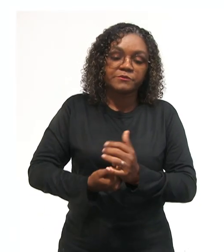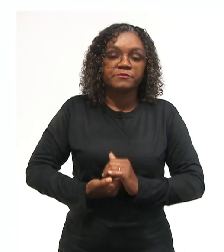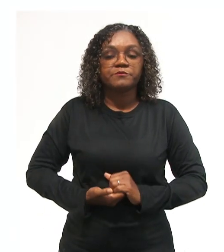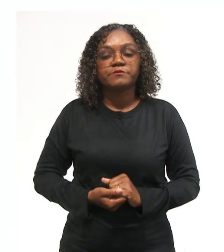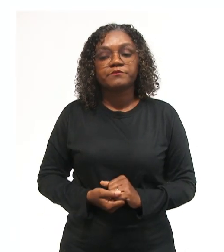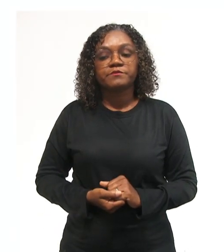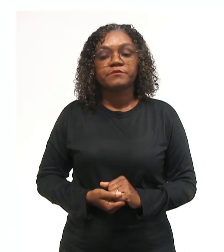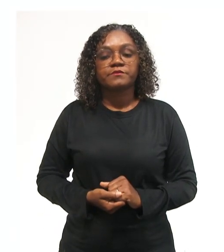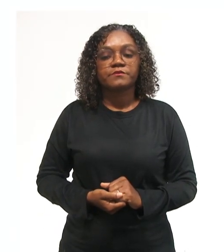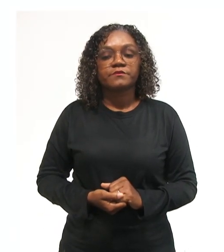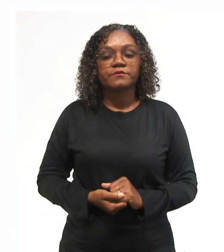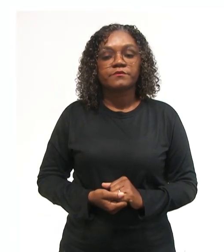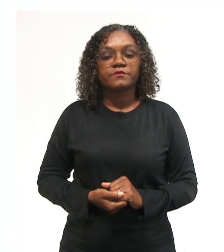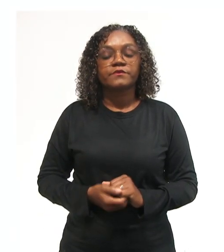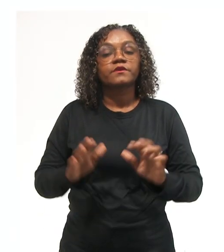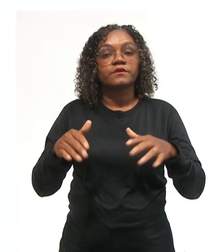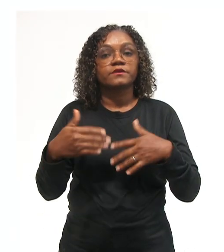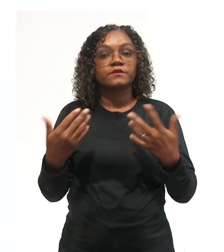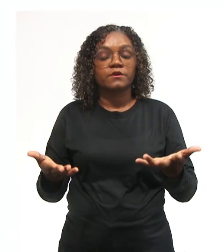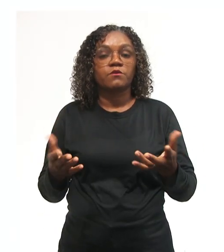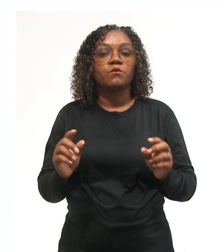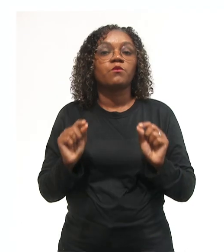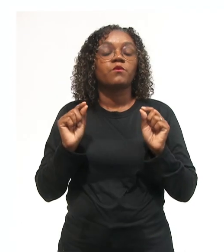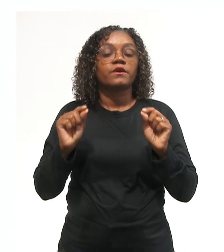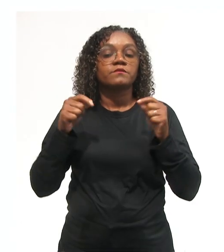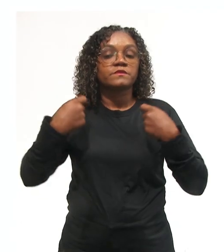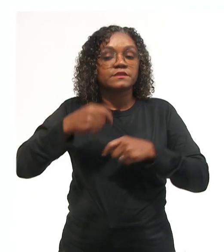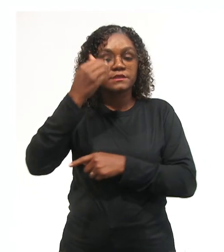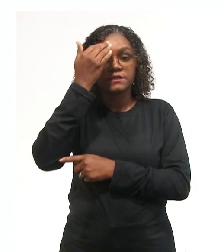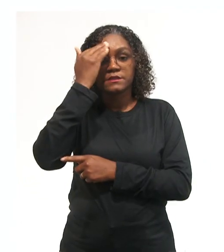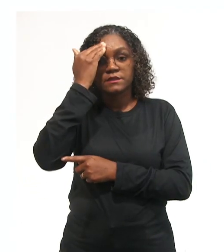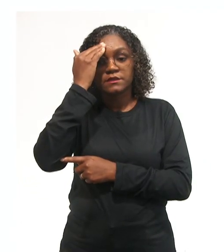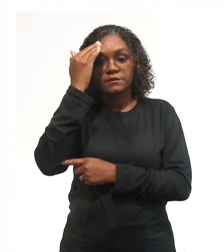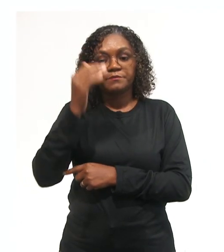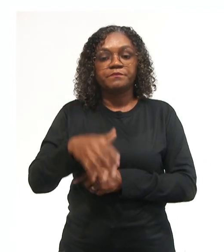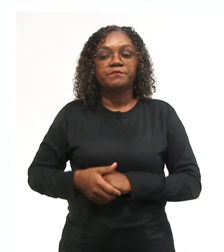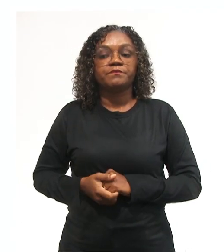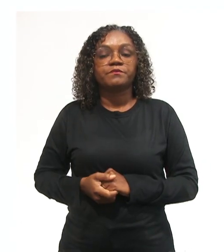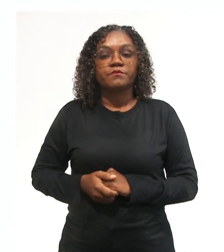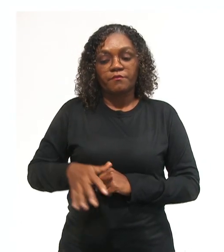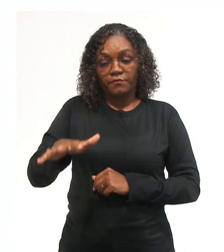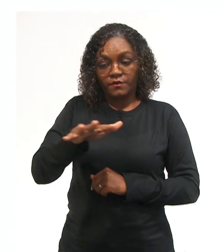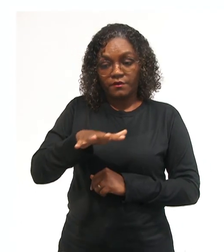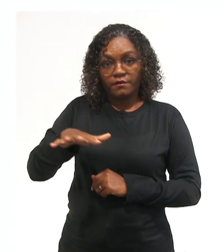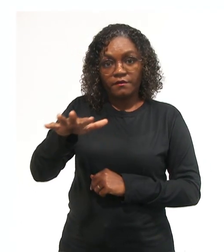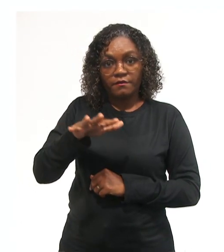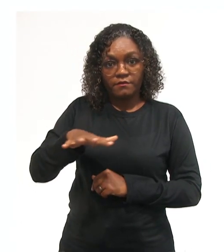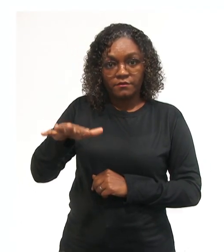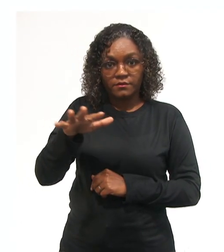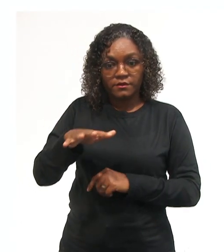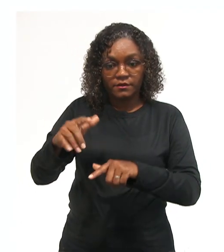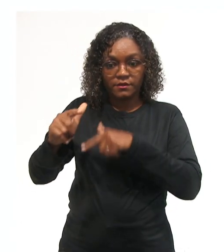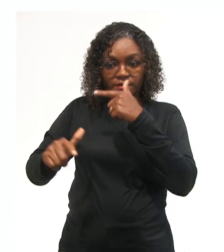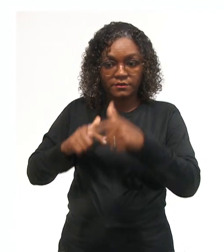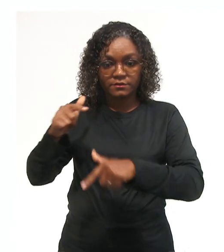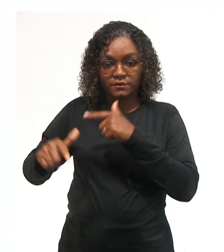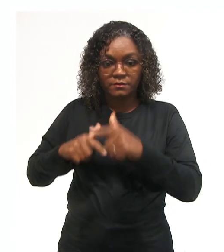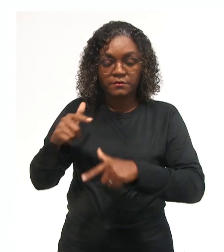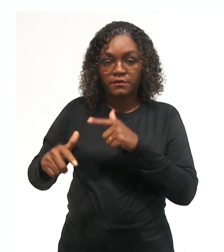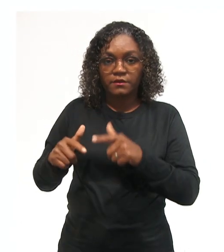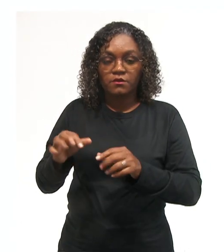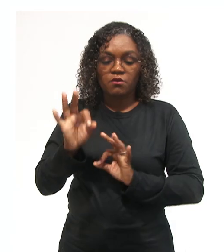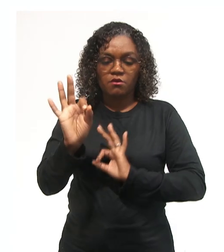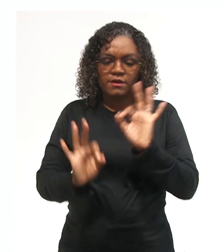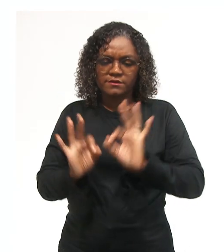Então, uma das coisas que nós temos que ter em mente, que o mercado, embora alguns imaginem que o mercado possa dar conta de